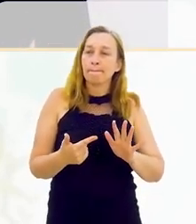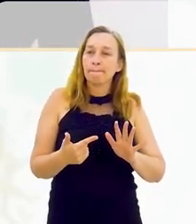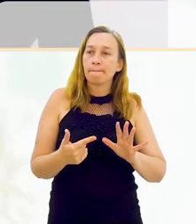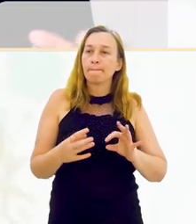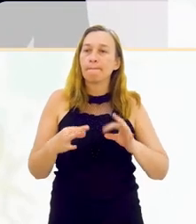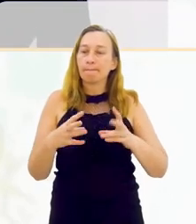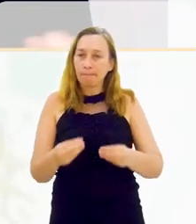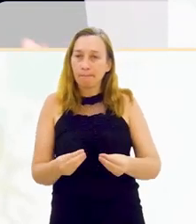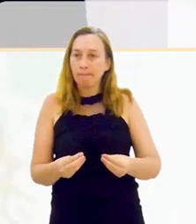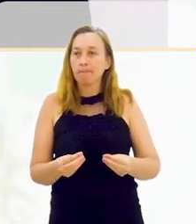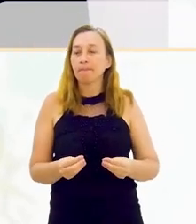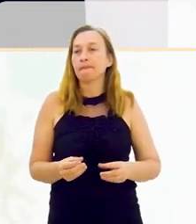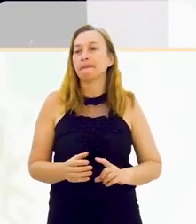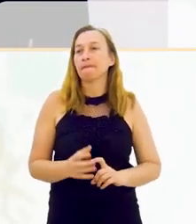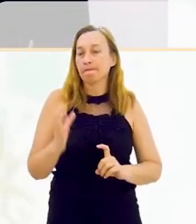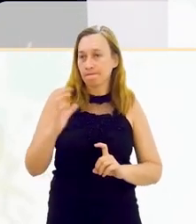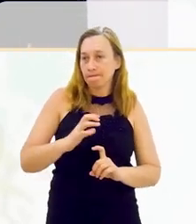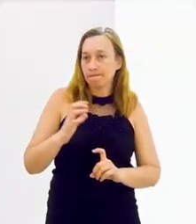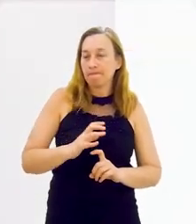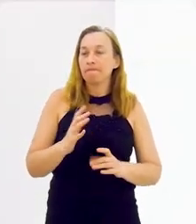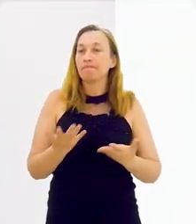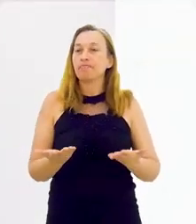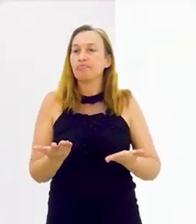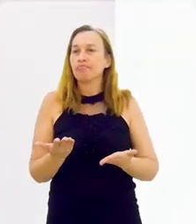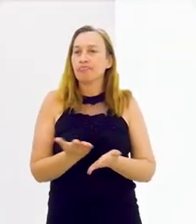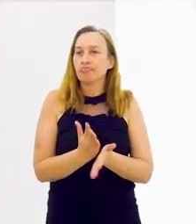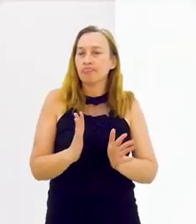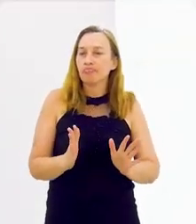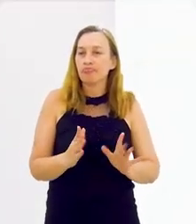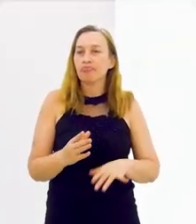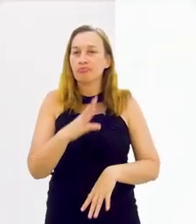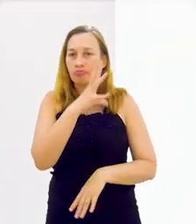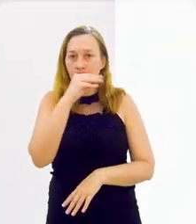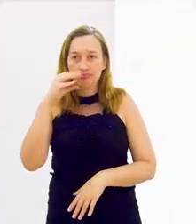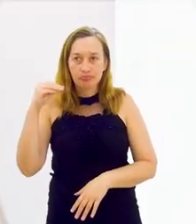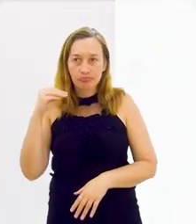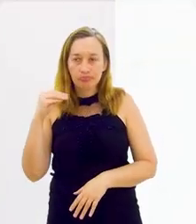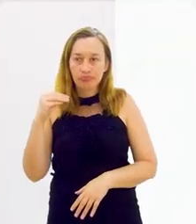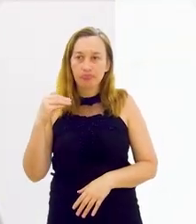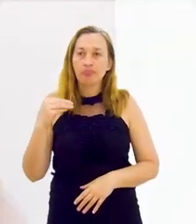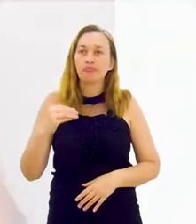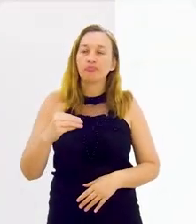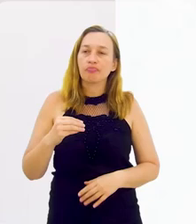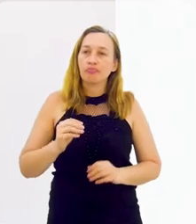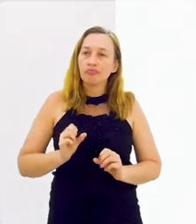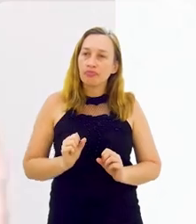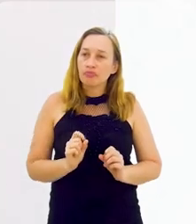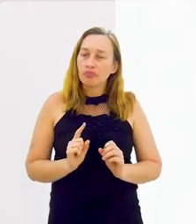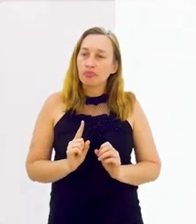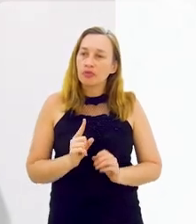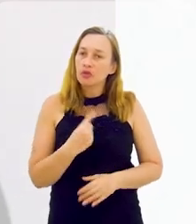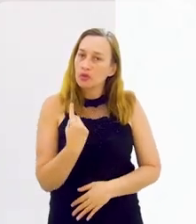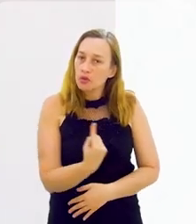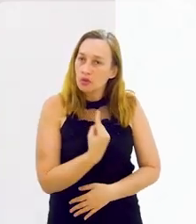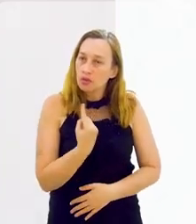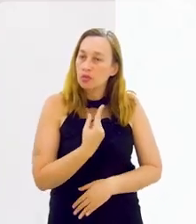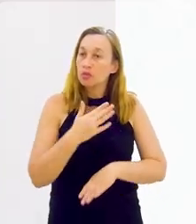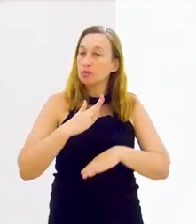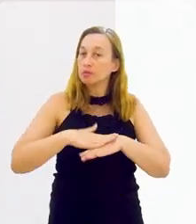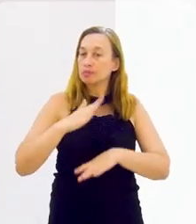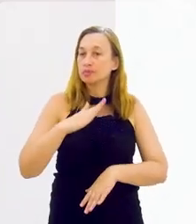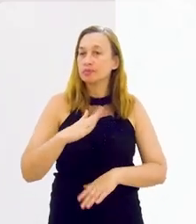expressividade, isso foi sendo reprimido, né? E aí acabou que eu virei um adolescente, né? Fui me